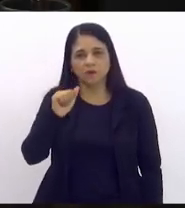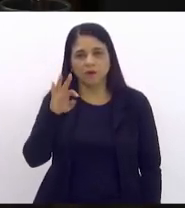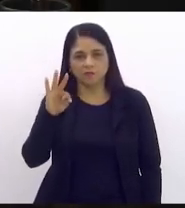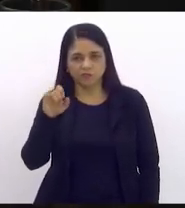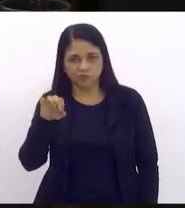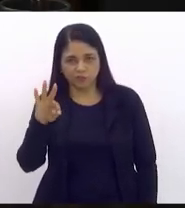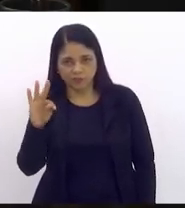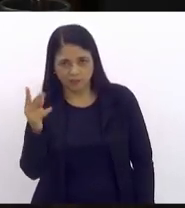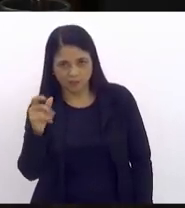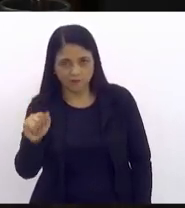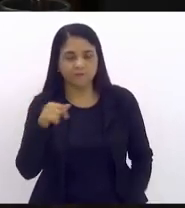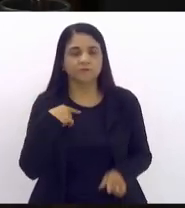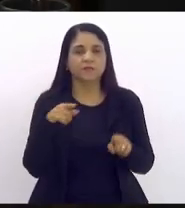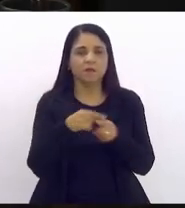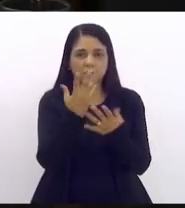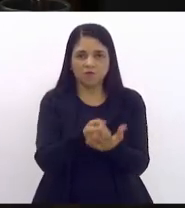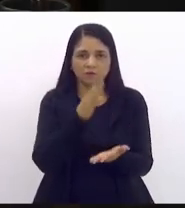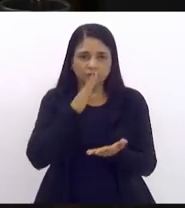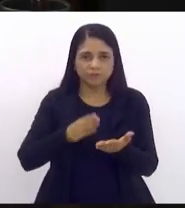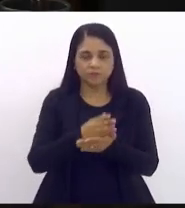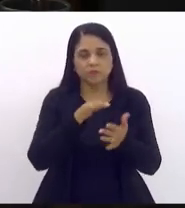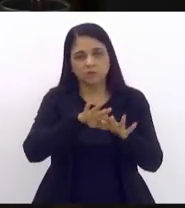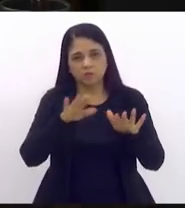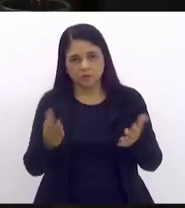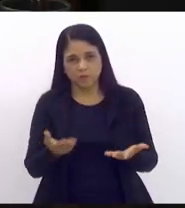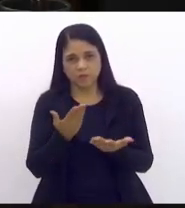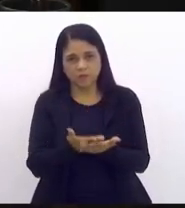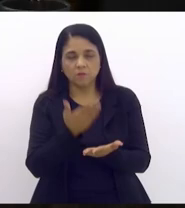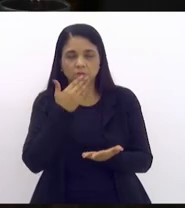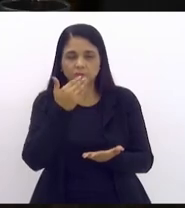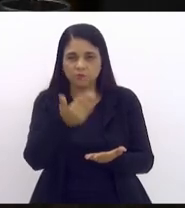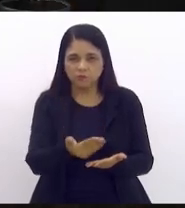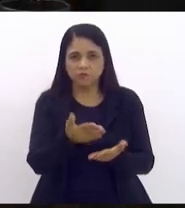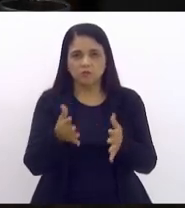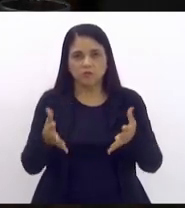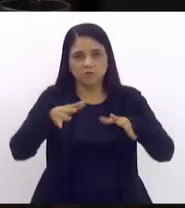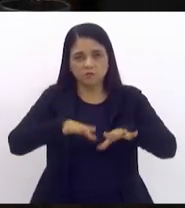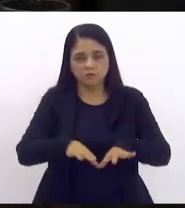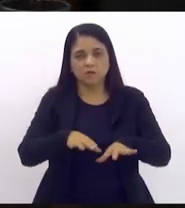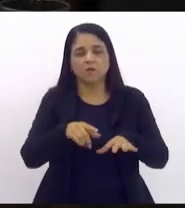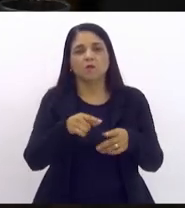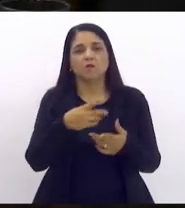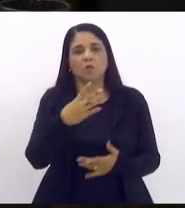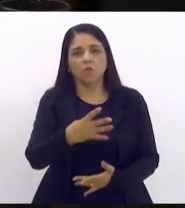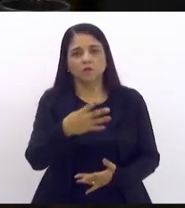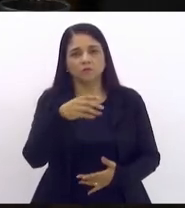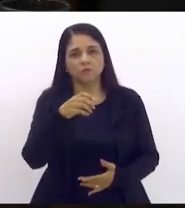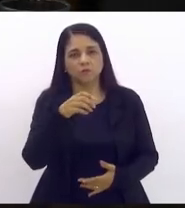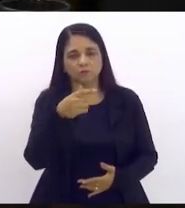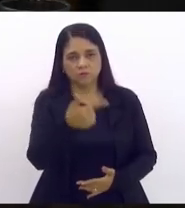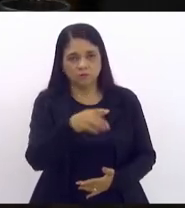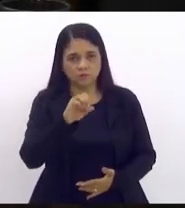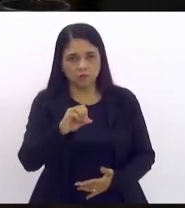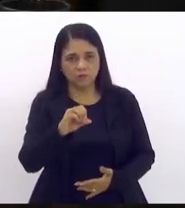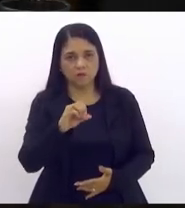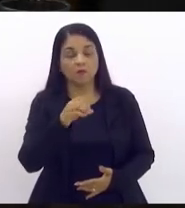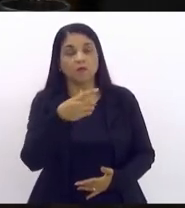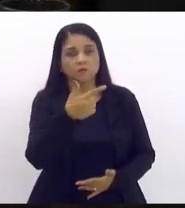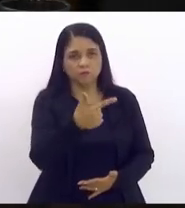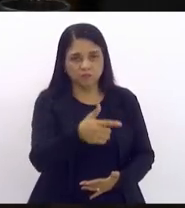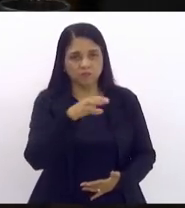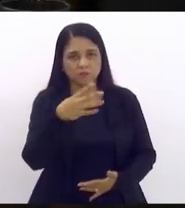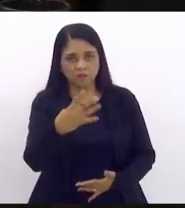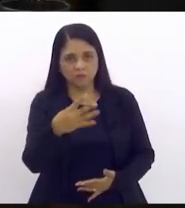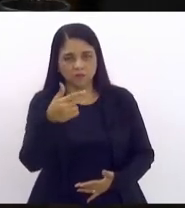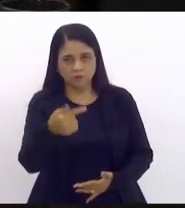estão, aprovado. Há sobre a mesa pedido de inclusão na ordem do dia do projeto 4.242 de 18, do